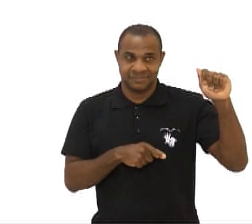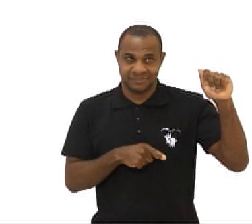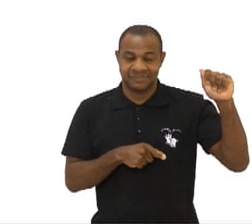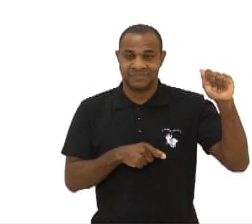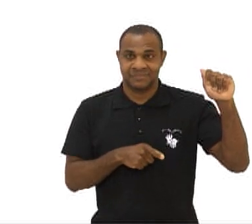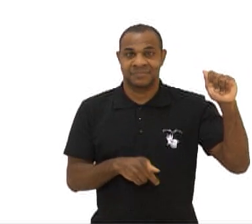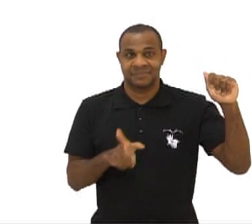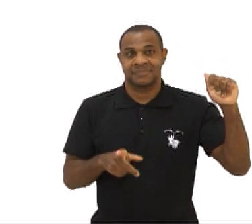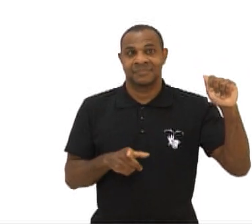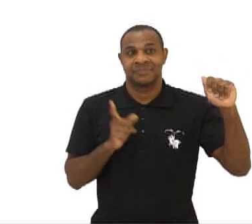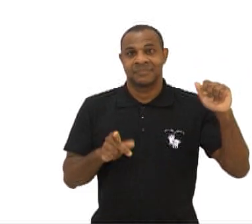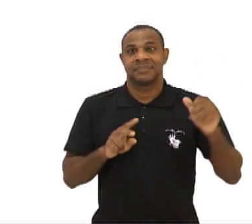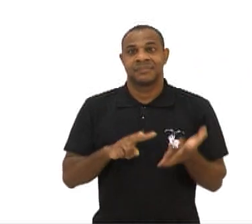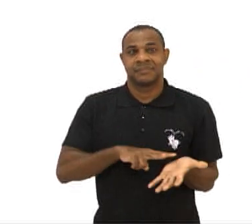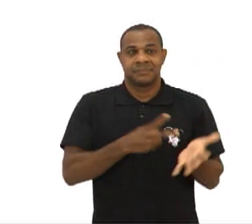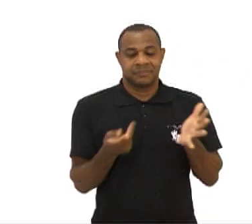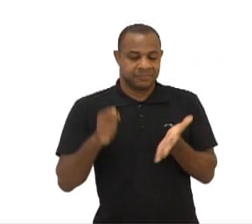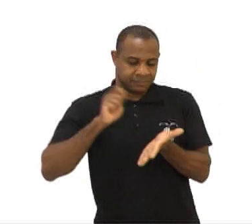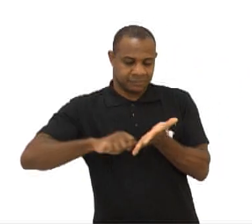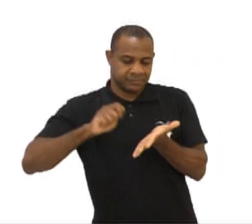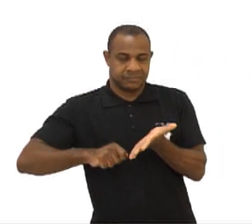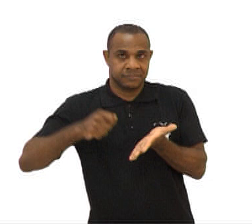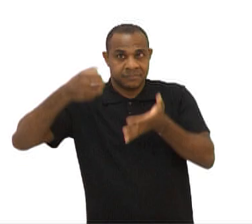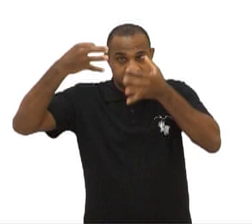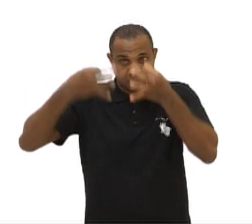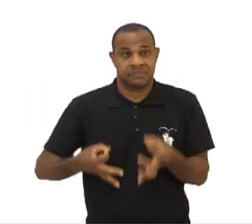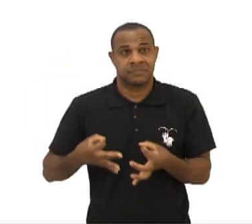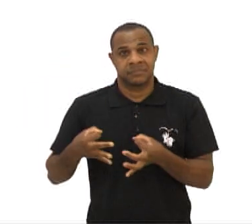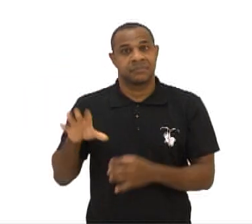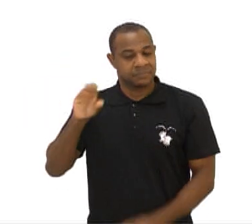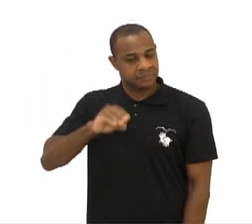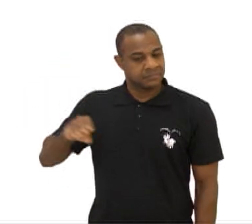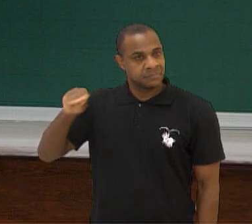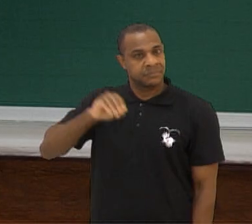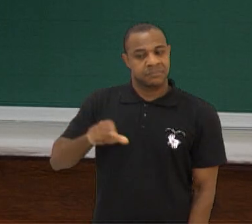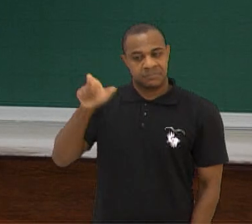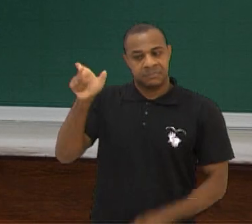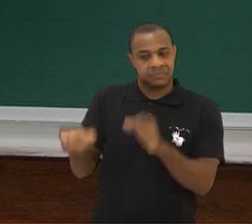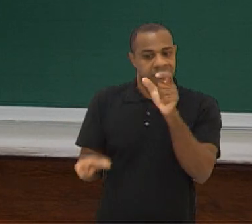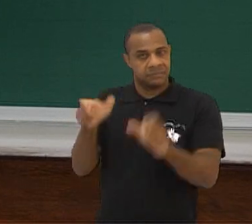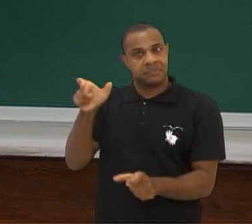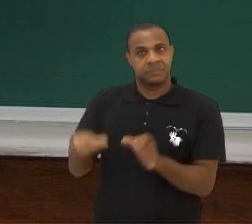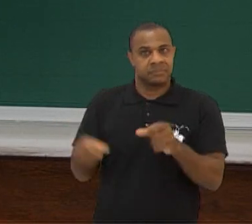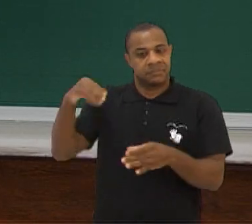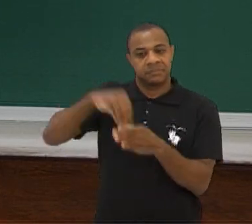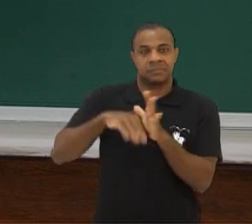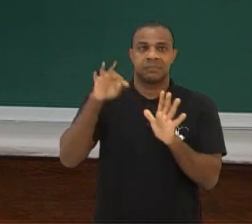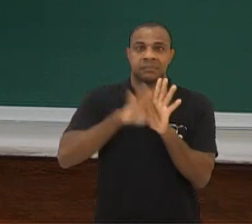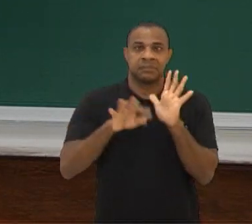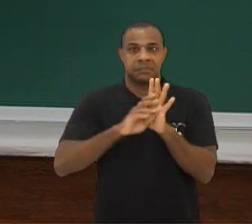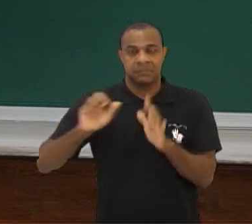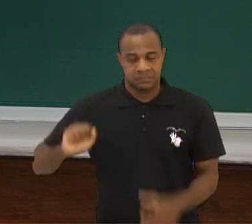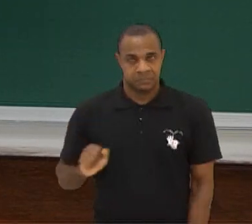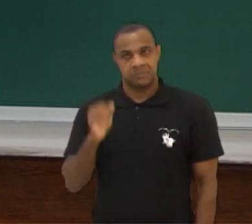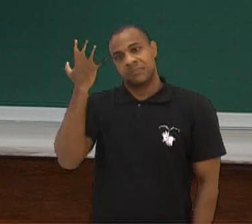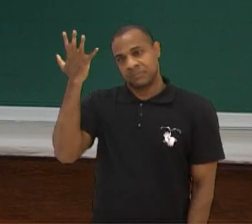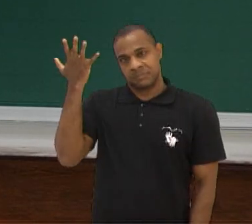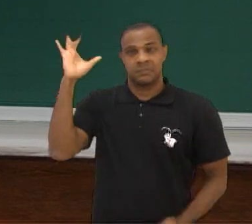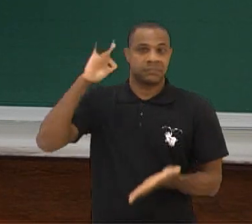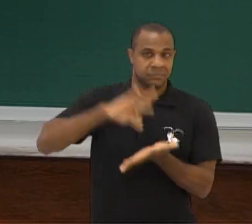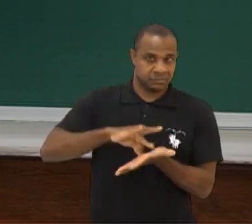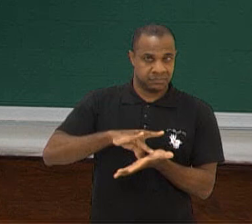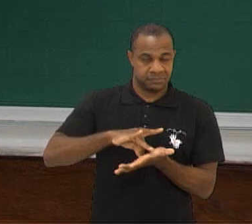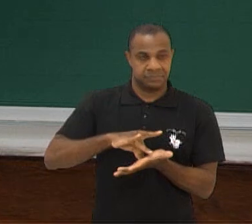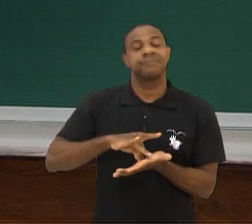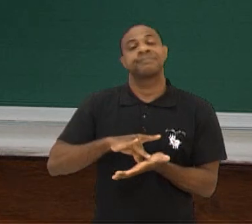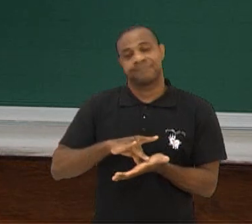uma transcrição exata da fala das personagens ou das pessoas envolvidas em um acontecimento, em um fato real,